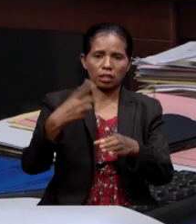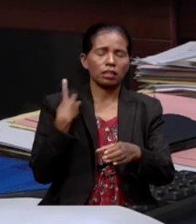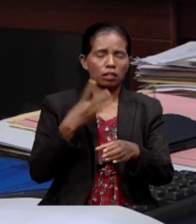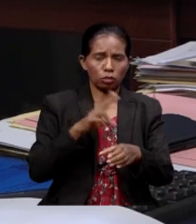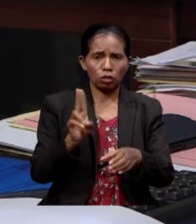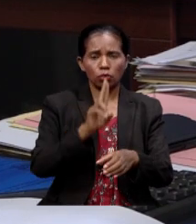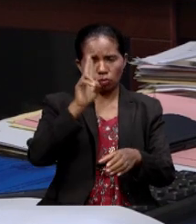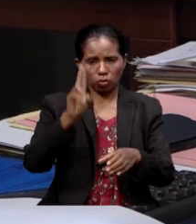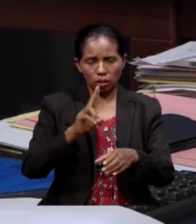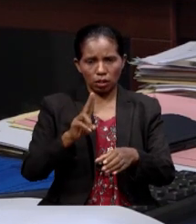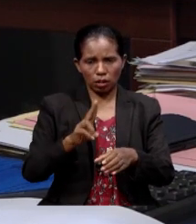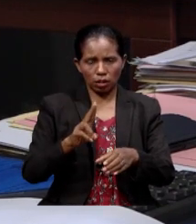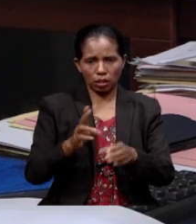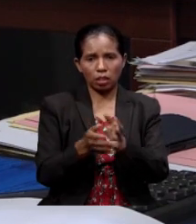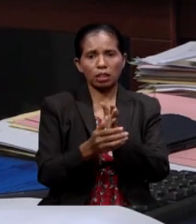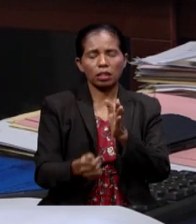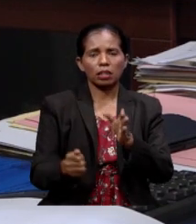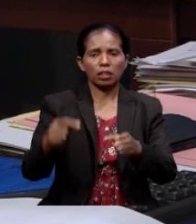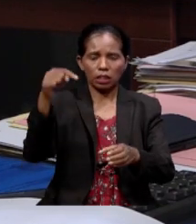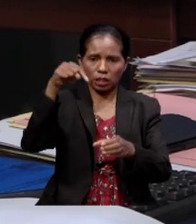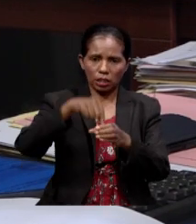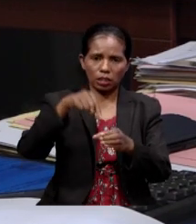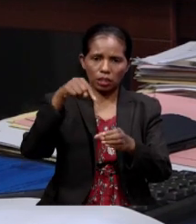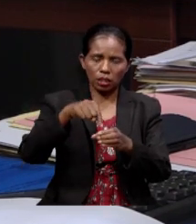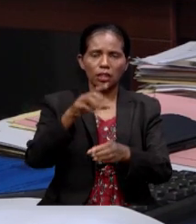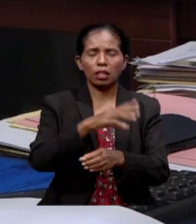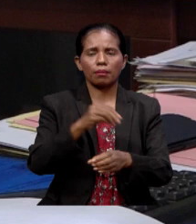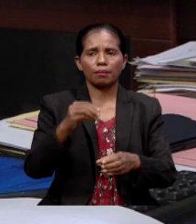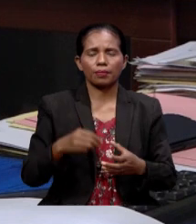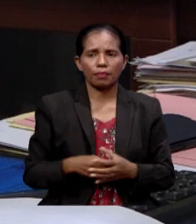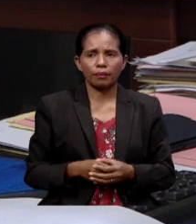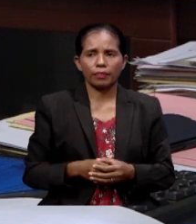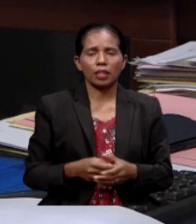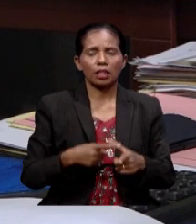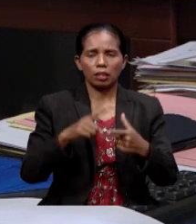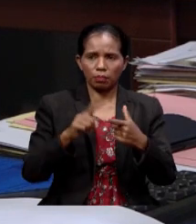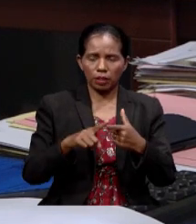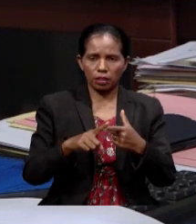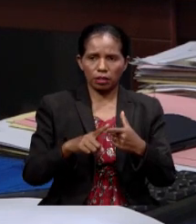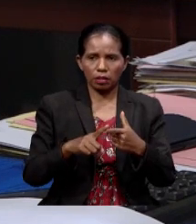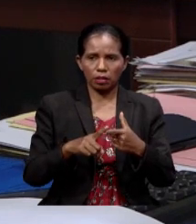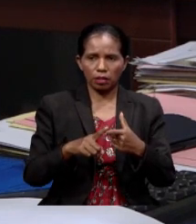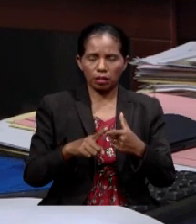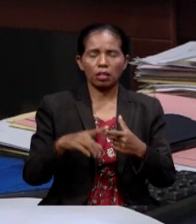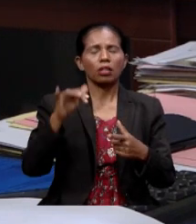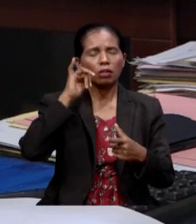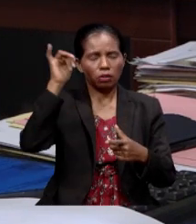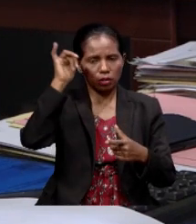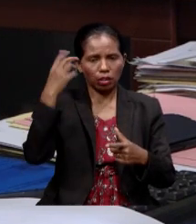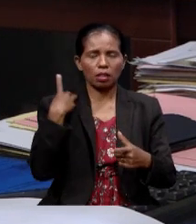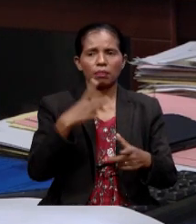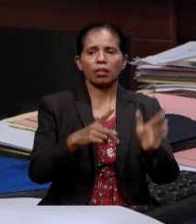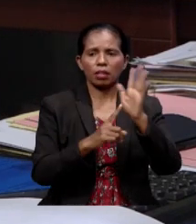ya dia 21 né por sei halo na aprovação e último ne depois de ida ne por sei foi até na mozo